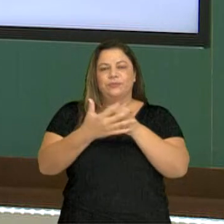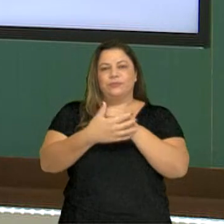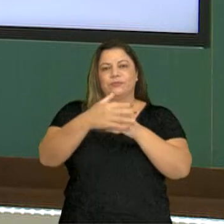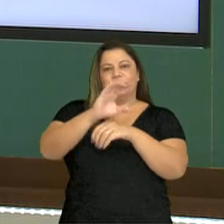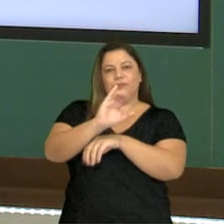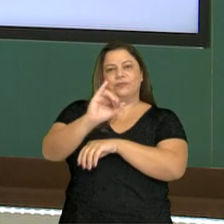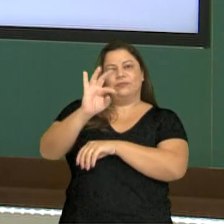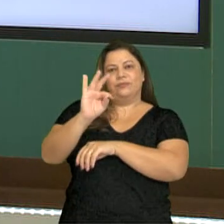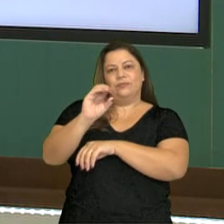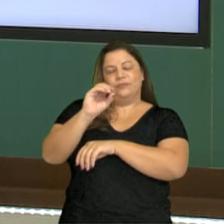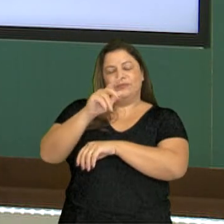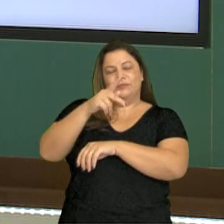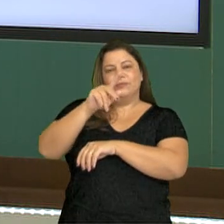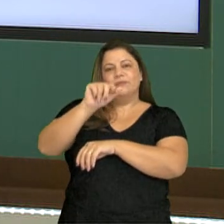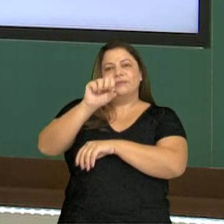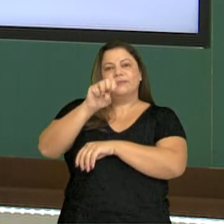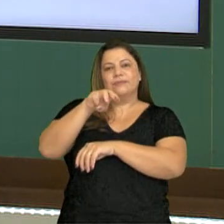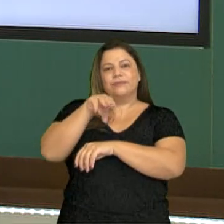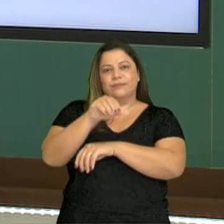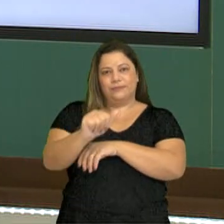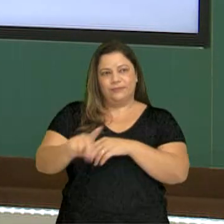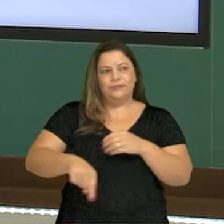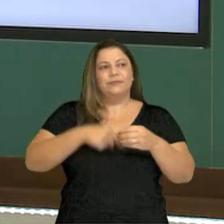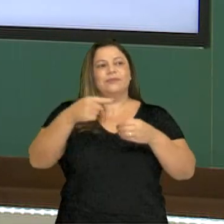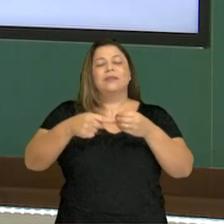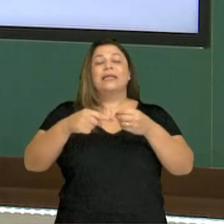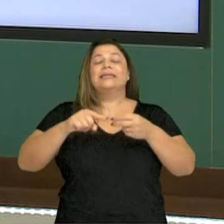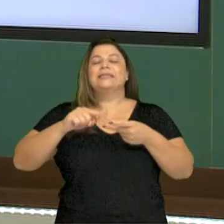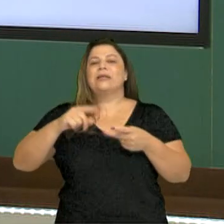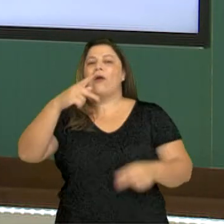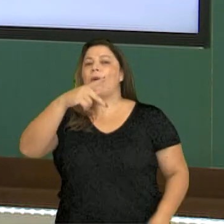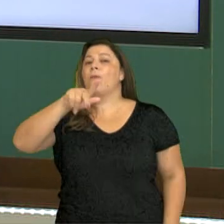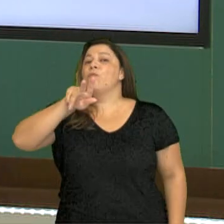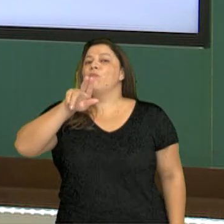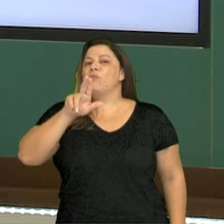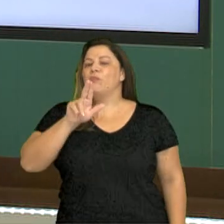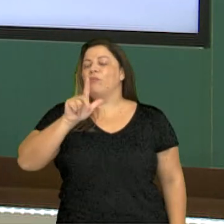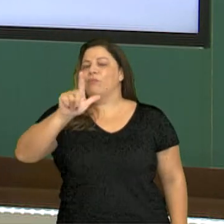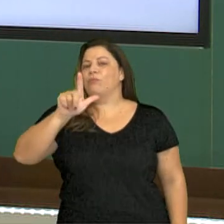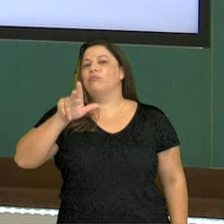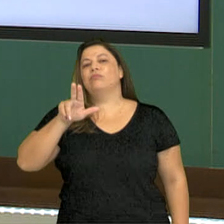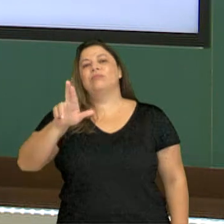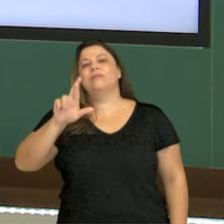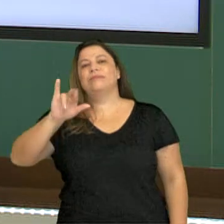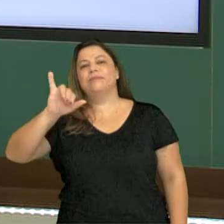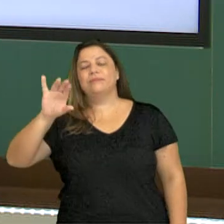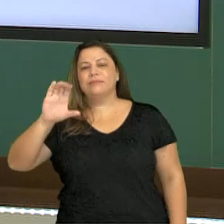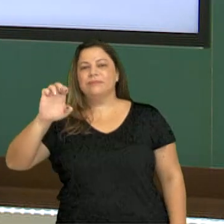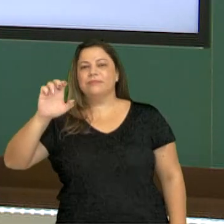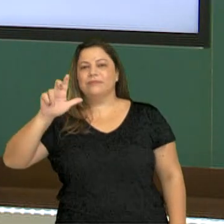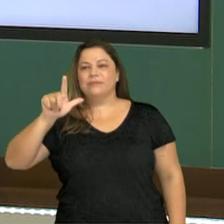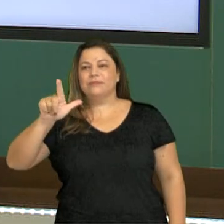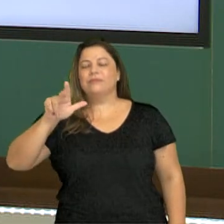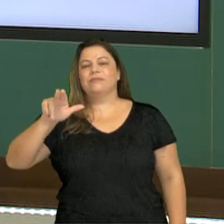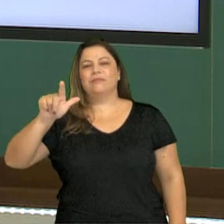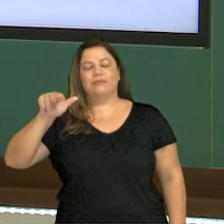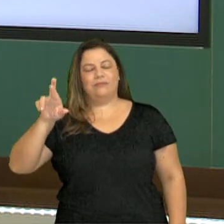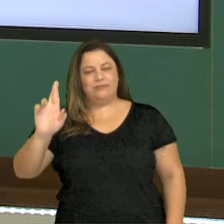as outras organelas. E são pluricelulares, então nós vemos três características: ser autótrofas,